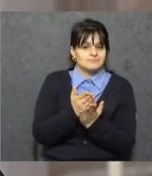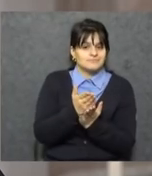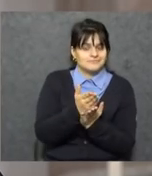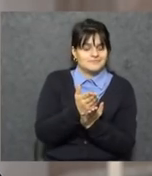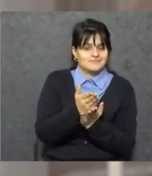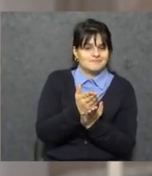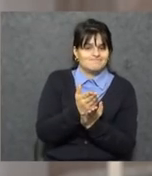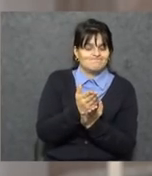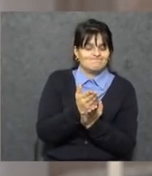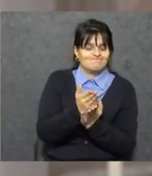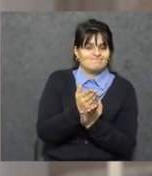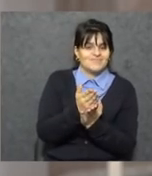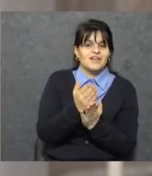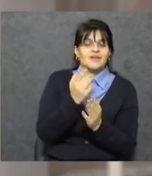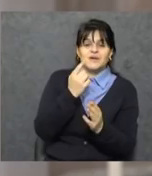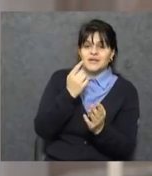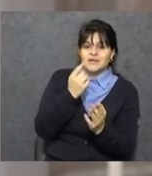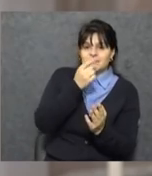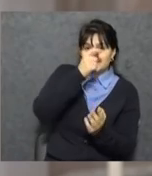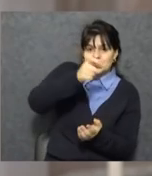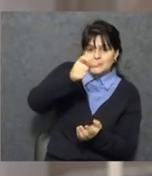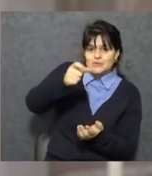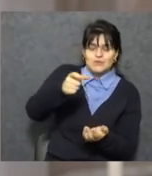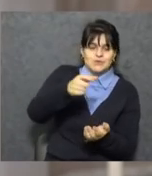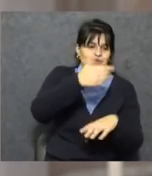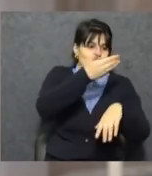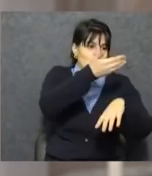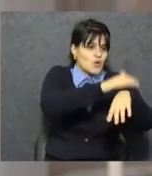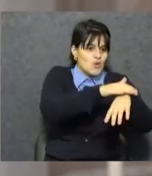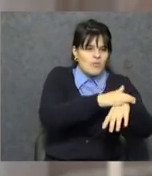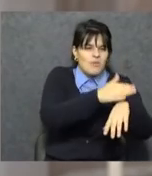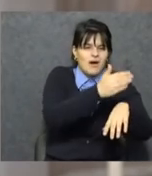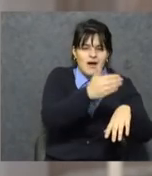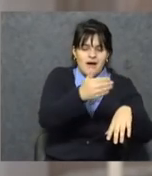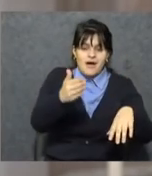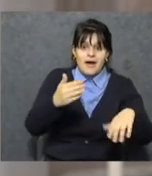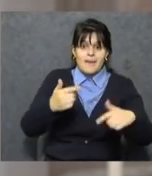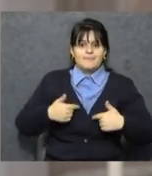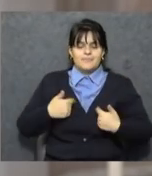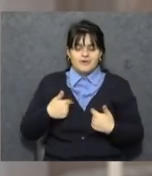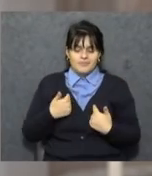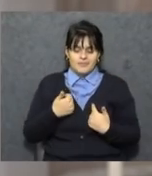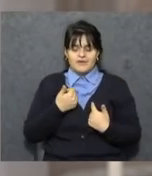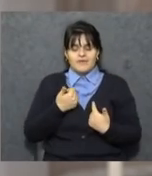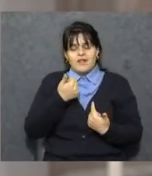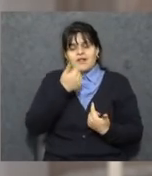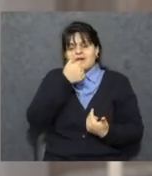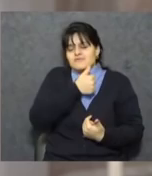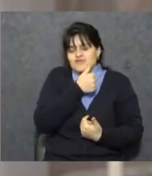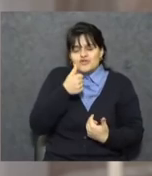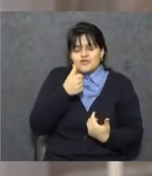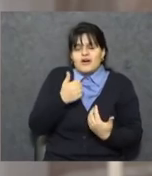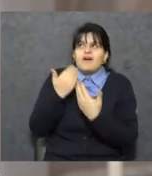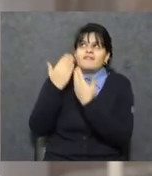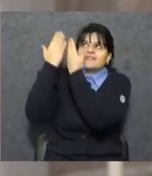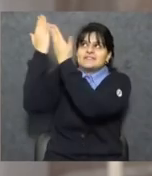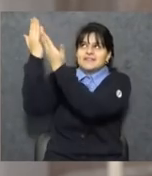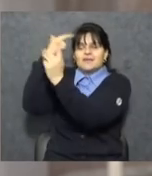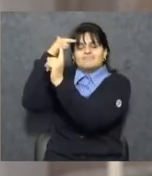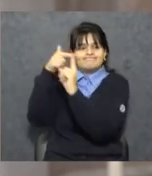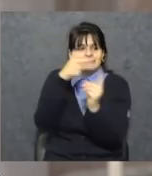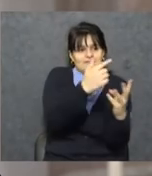nomeadamente com os pobres pecadores por quem se sacrificava e oferecia as suas dores. Não se fechou em